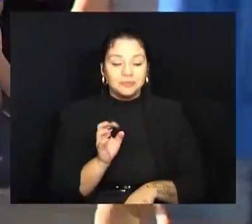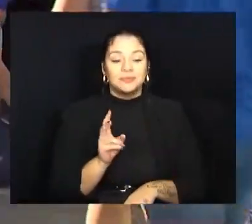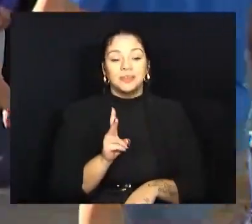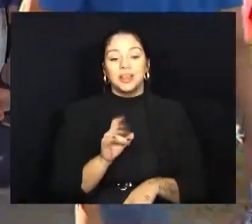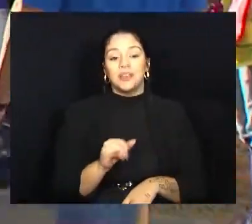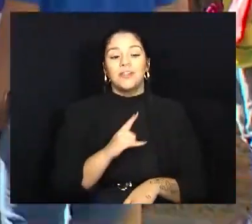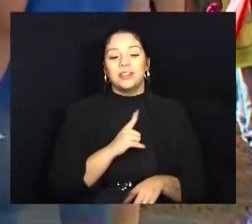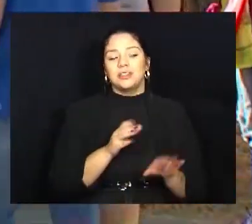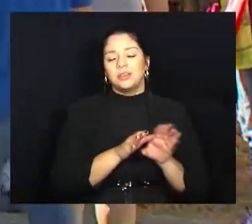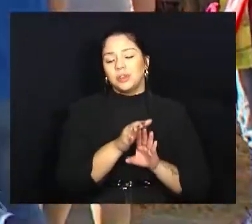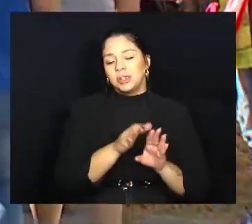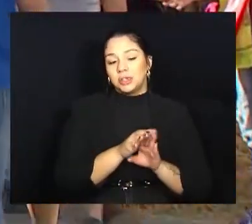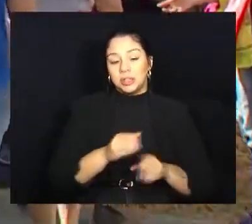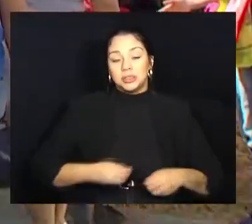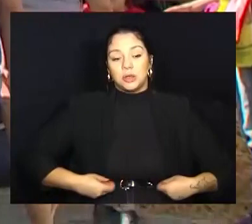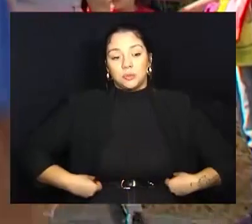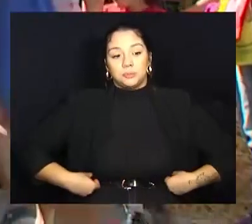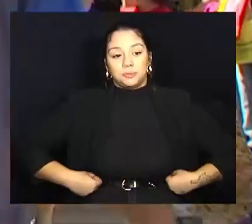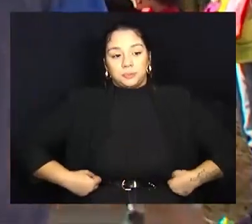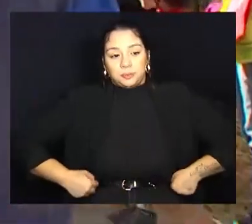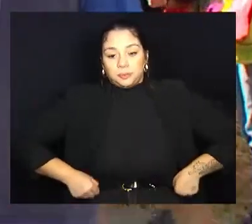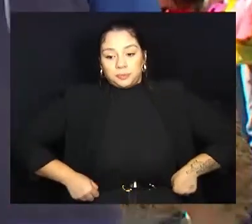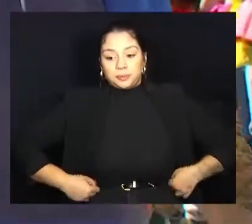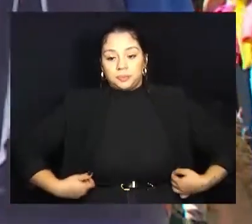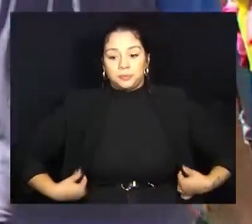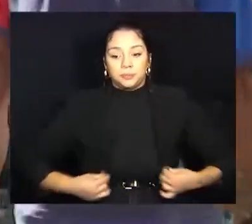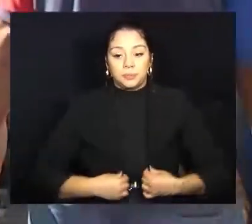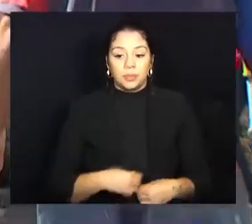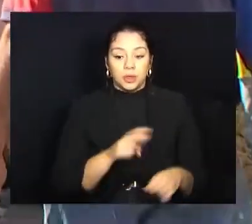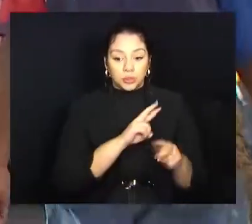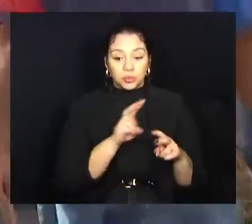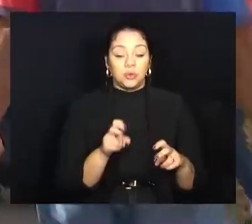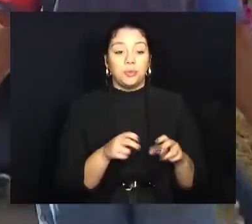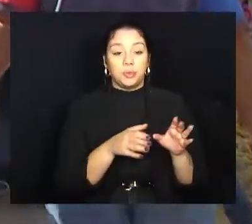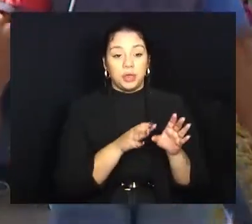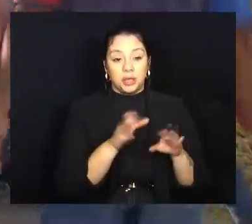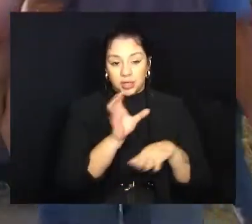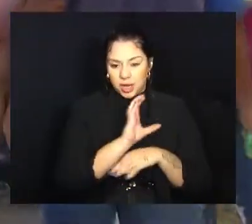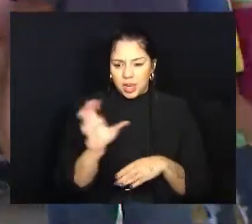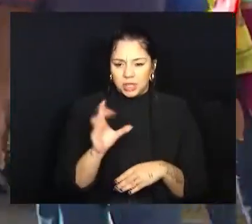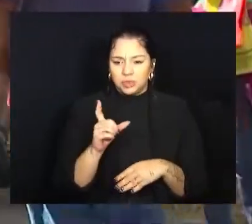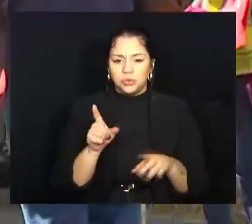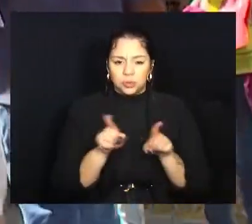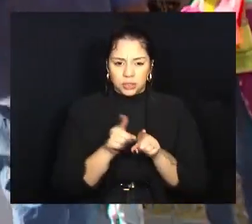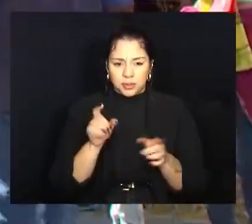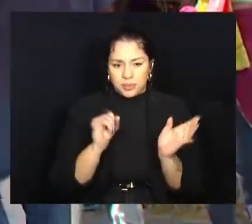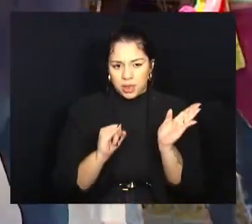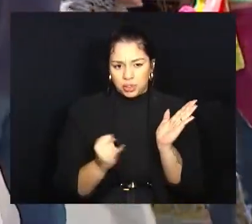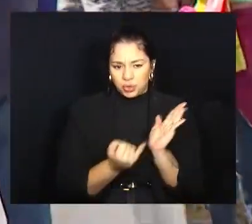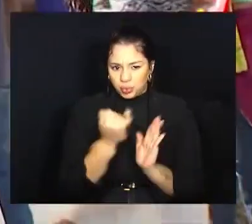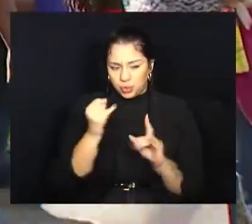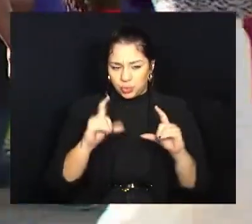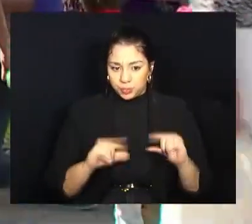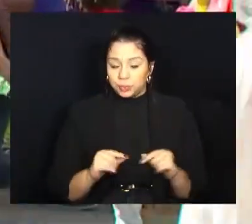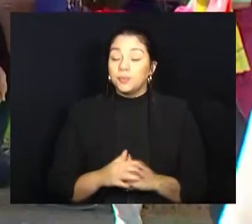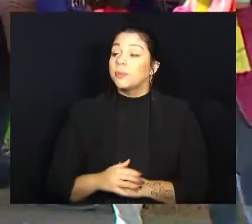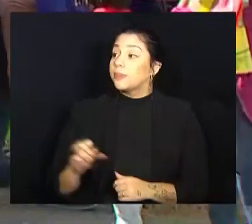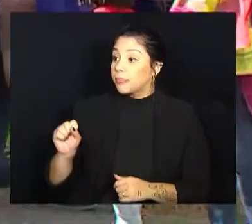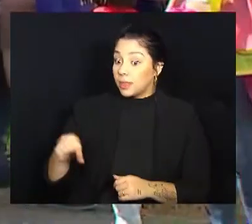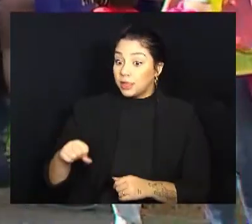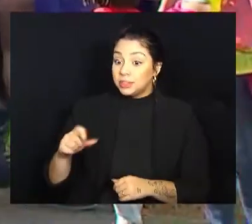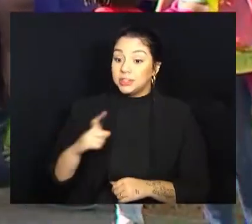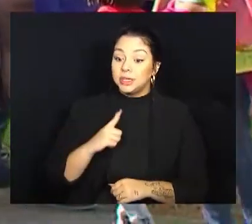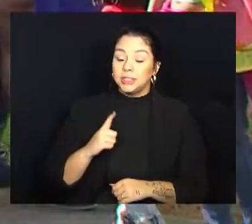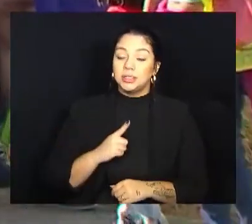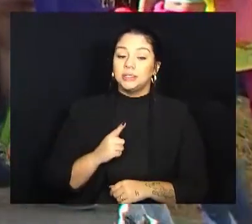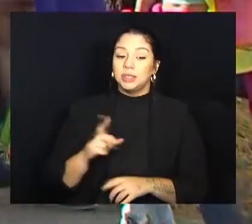uma orientação sobre a questão de créditos, juros baixos. Tem esses profissionais aí. Isso, nós trouxemos aqui as cooperativas de